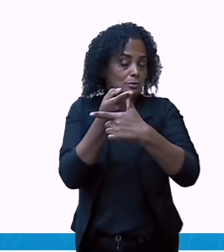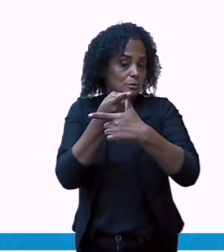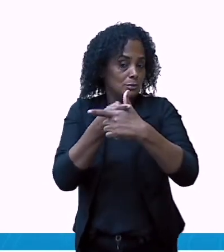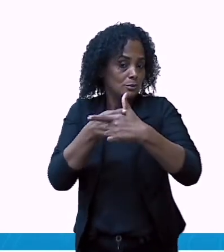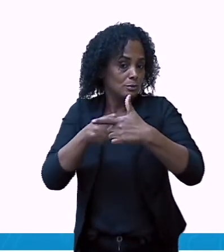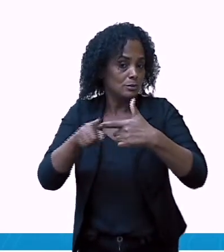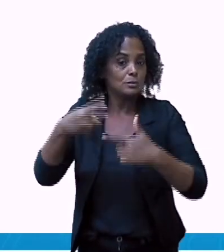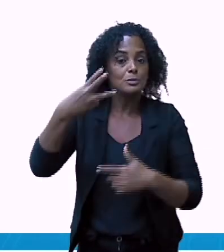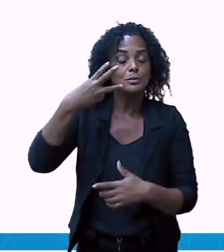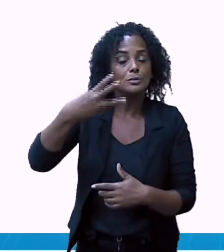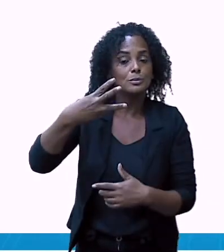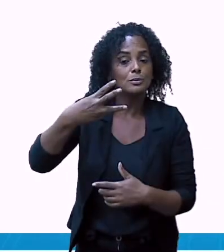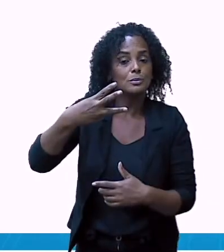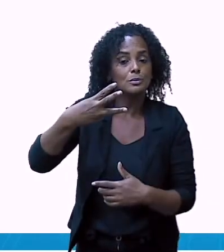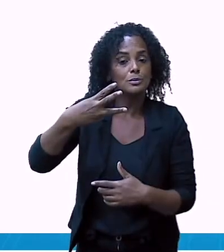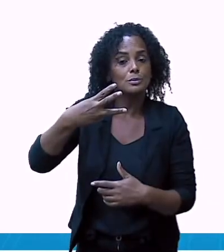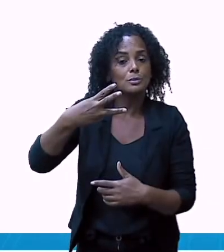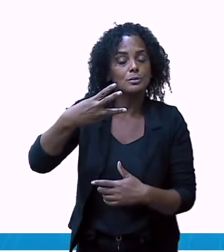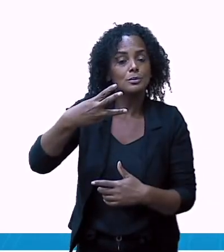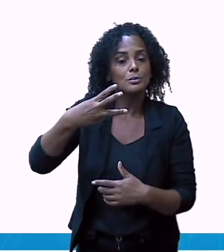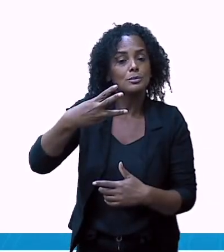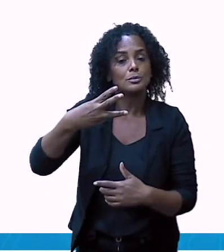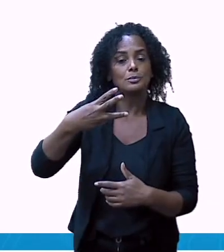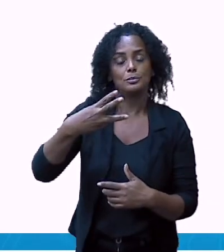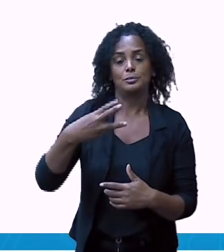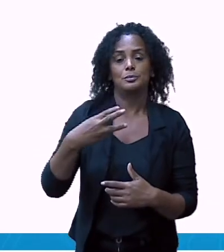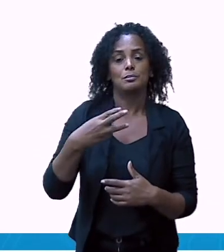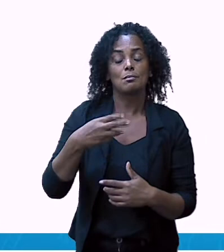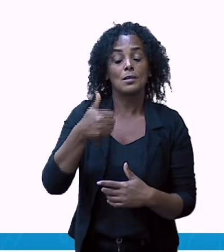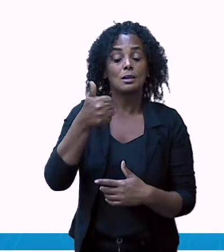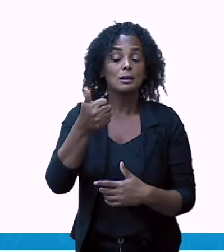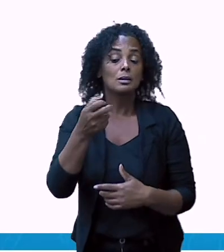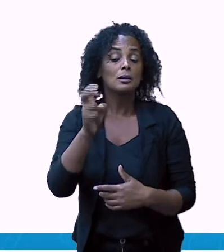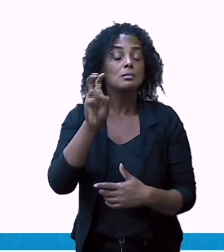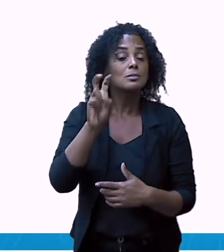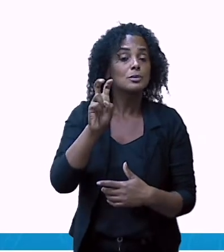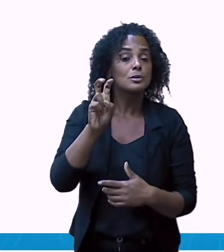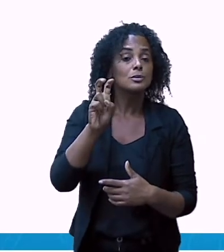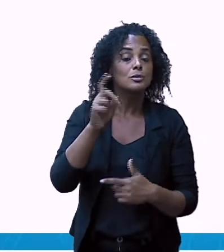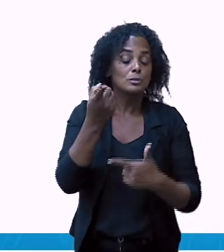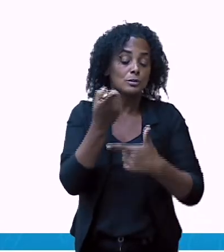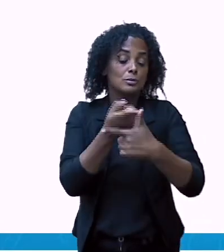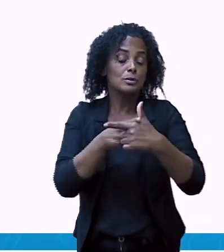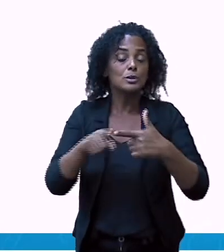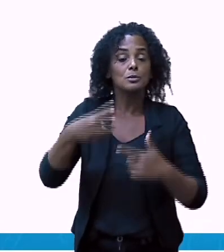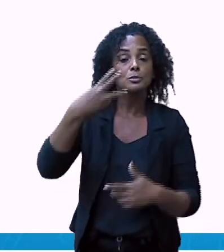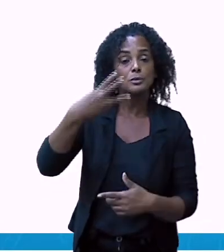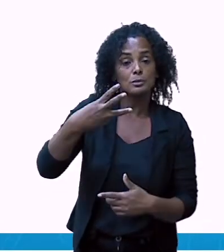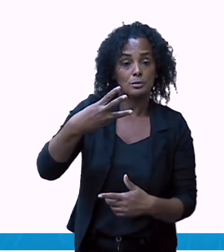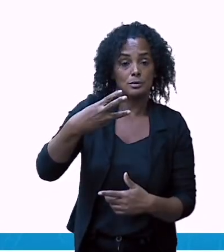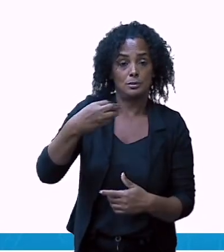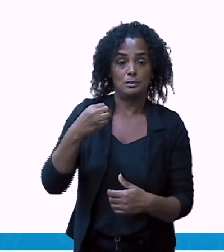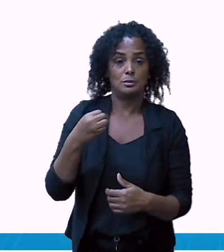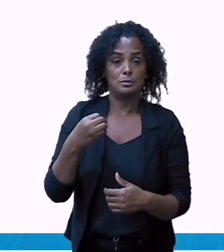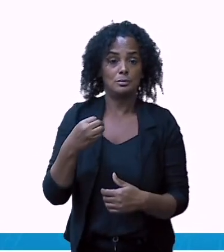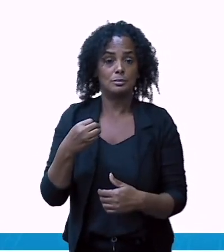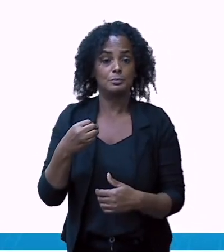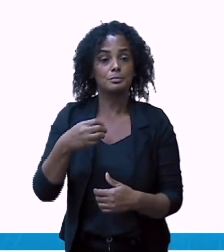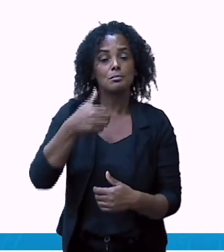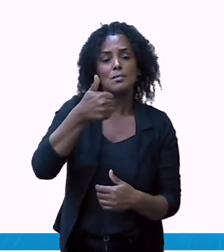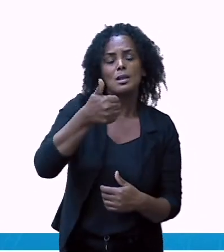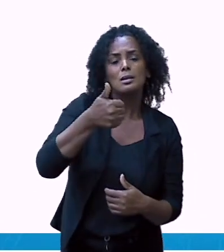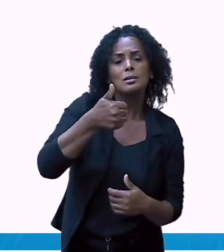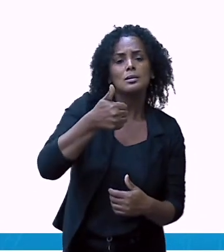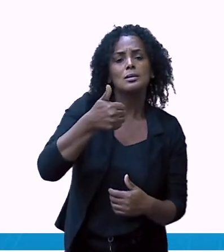restante da expressão, resolvendo 15 dividido por 3. 10 mais 10. 15 dividido